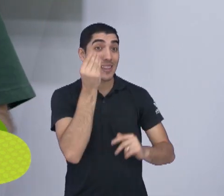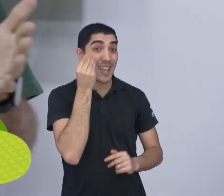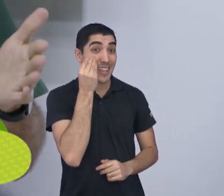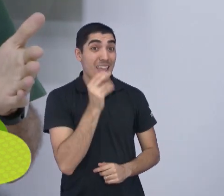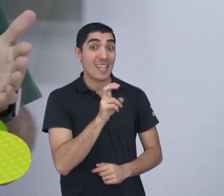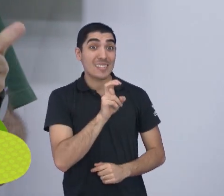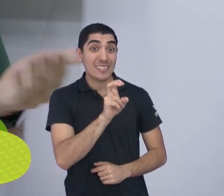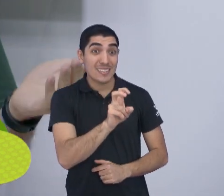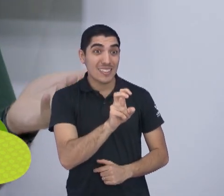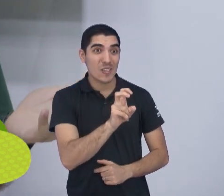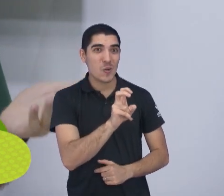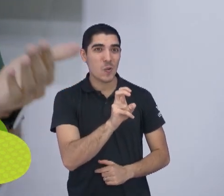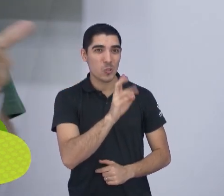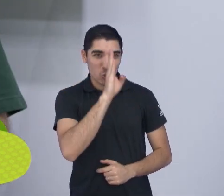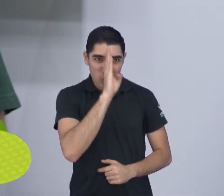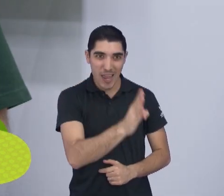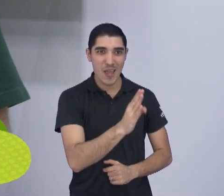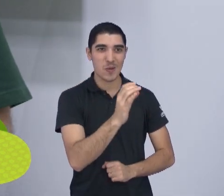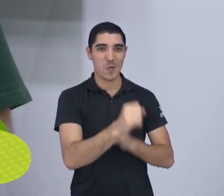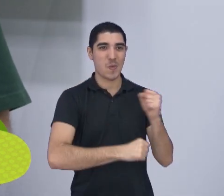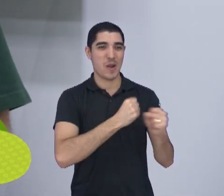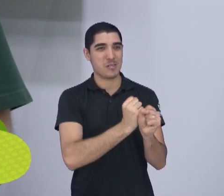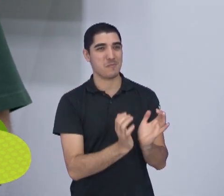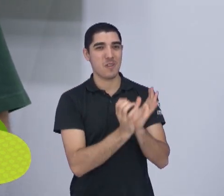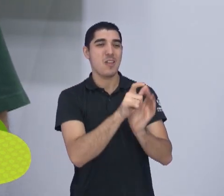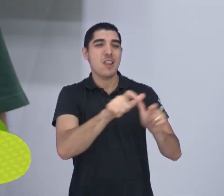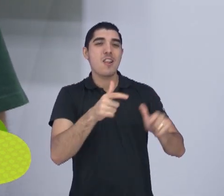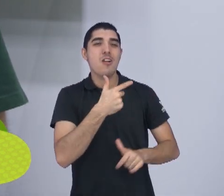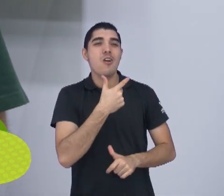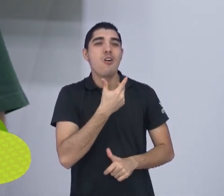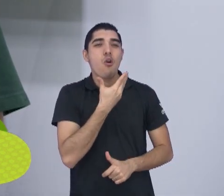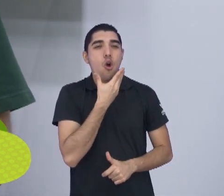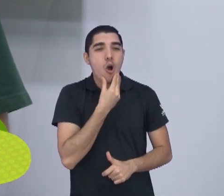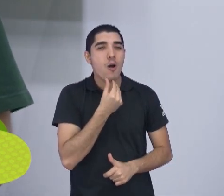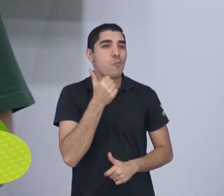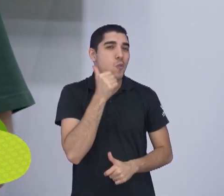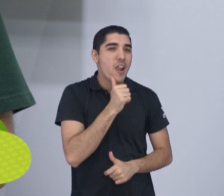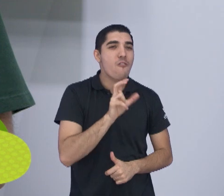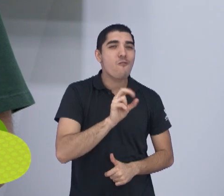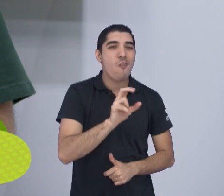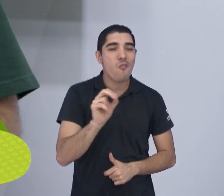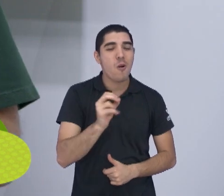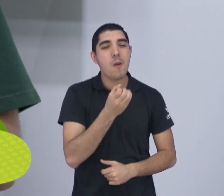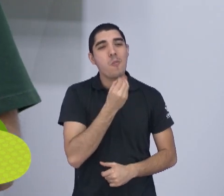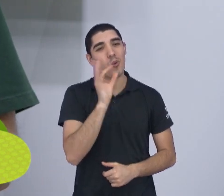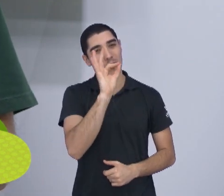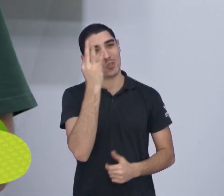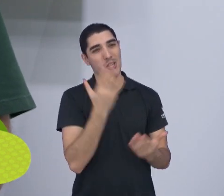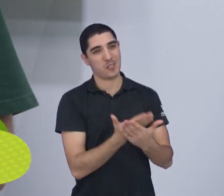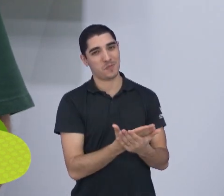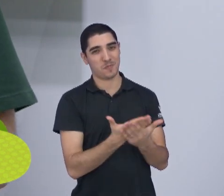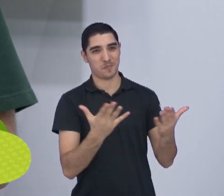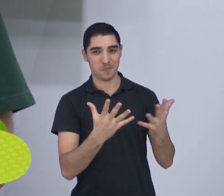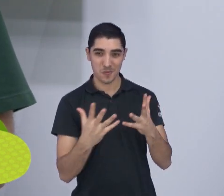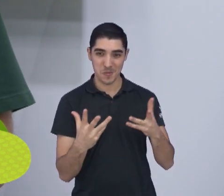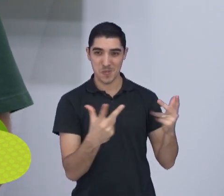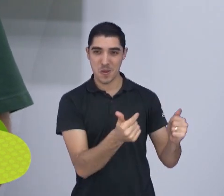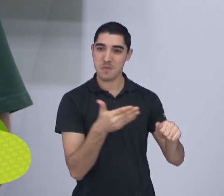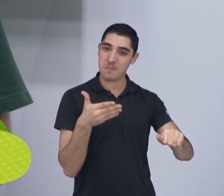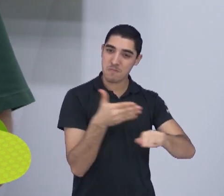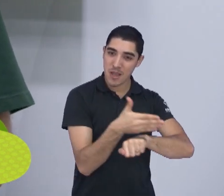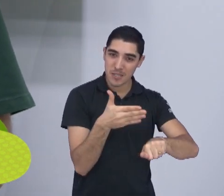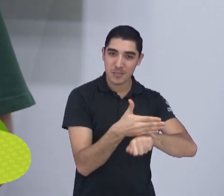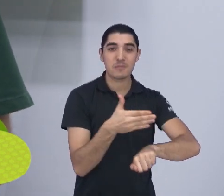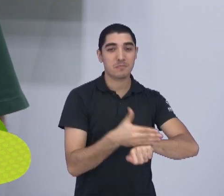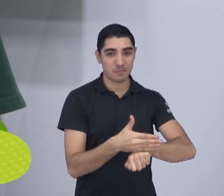Os vovôs e as vovós, a gente sempre fala aqui com carinho, boa sorte para os vovôs e as vovós que vão participar do